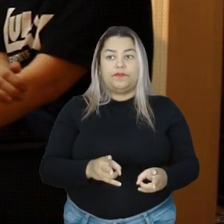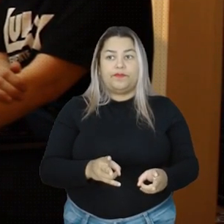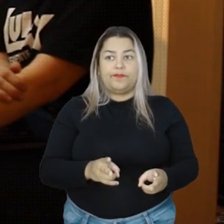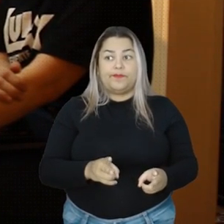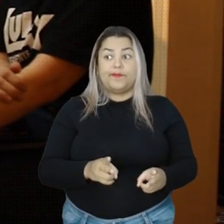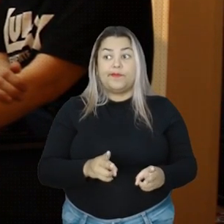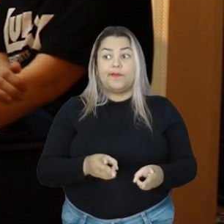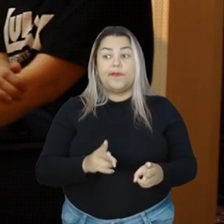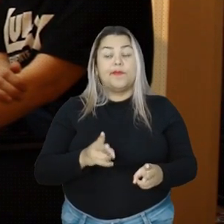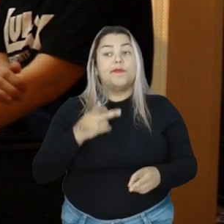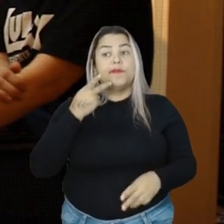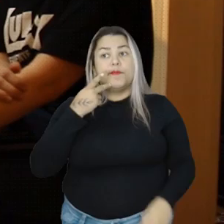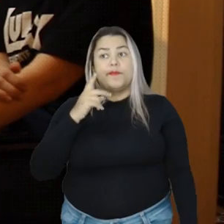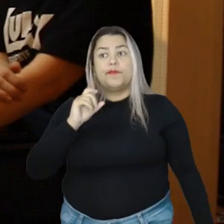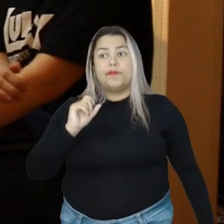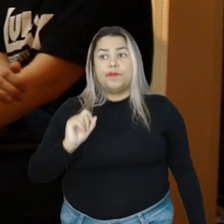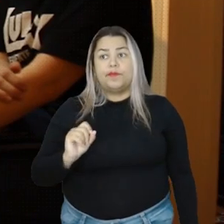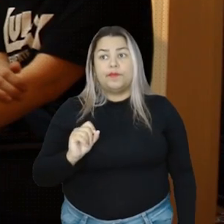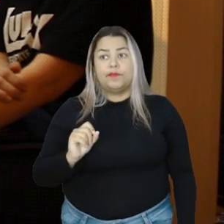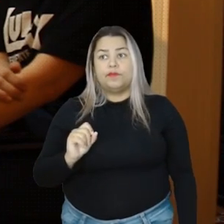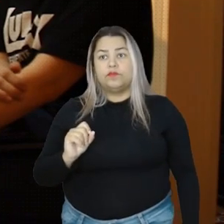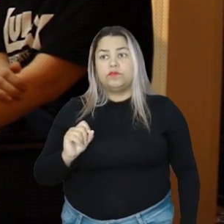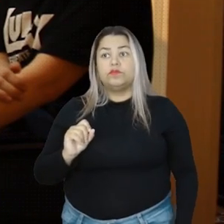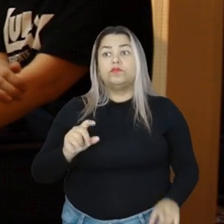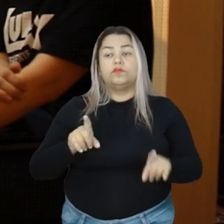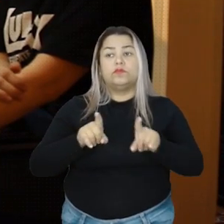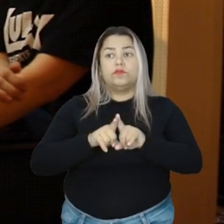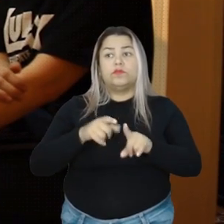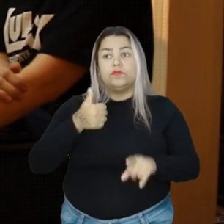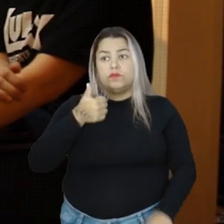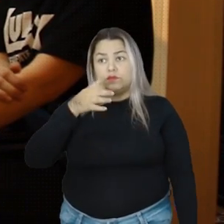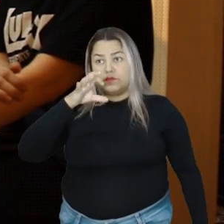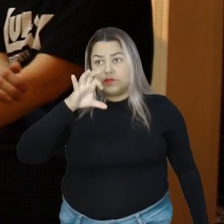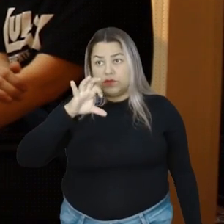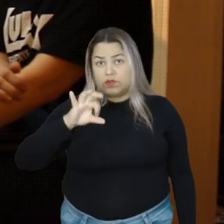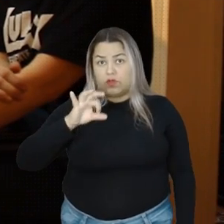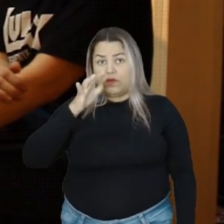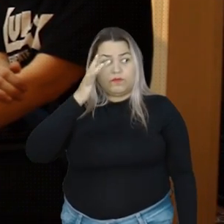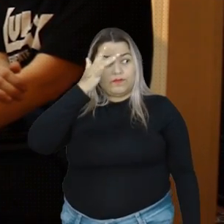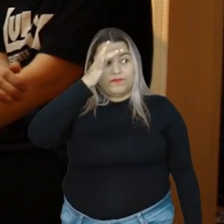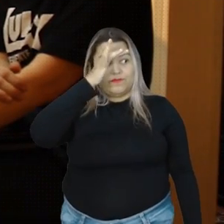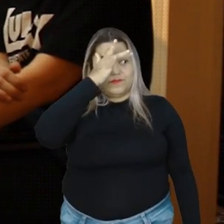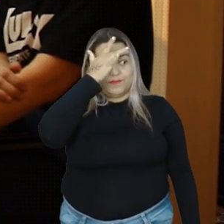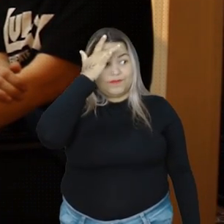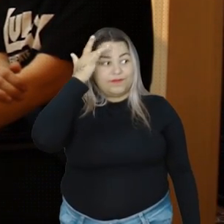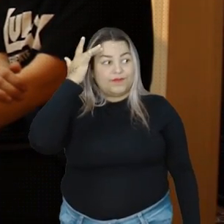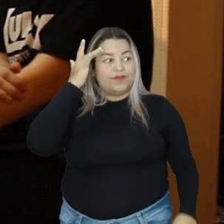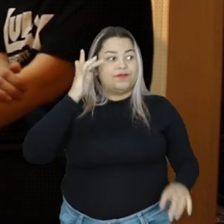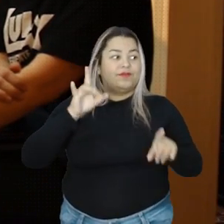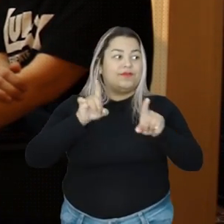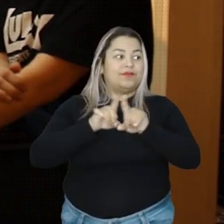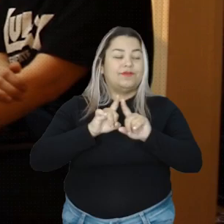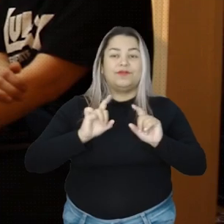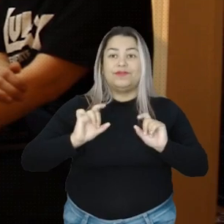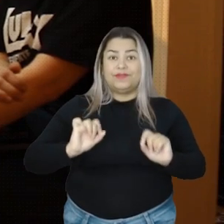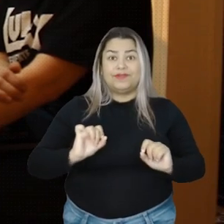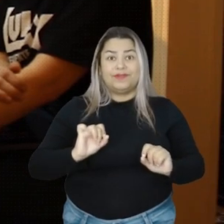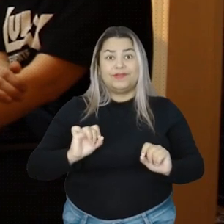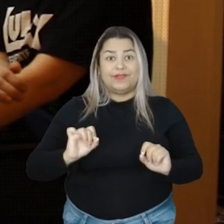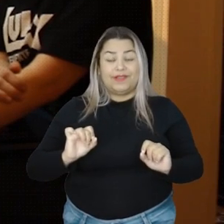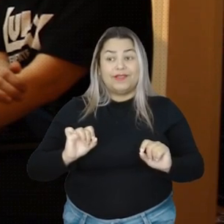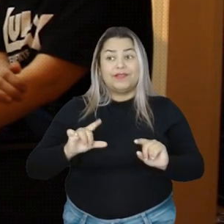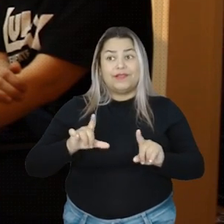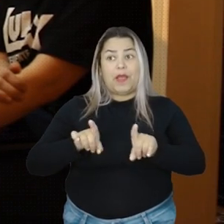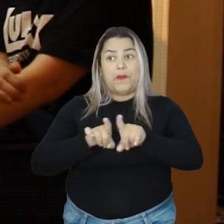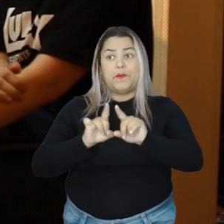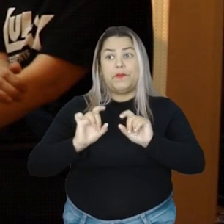um concurso para contínuo. Tinha 19 candidatos, filhos de famílias modestas e tal.